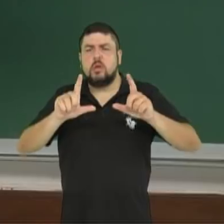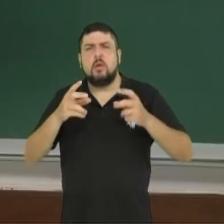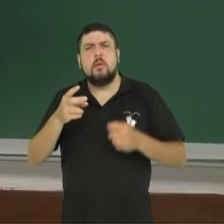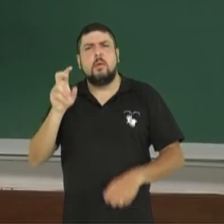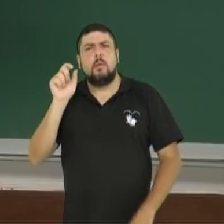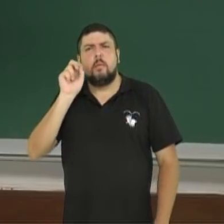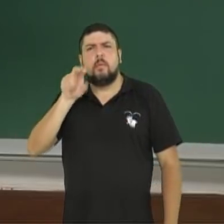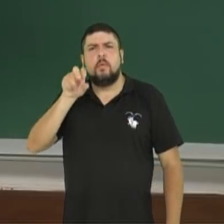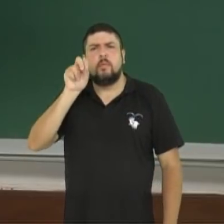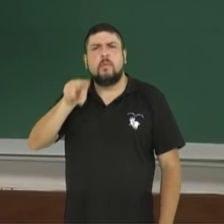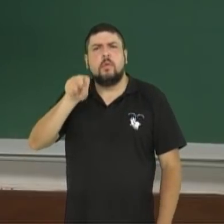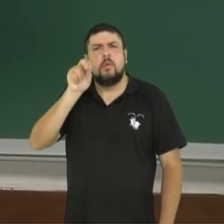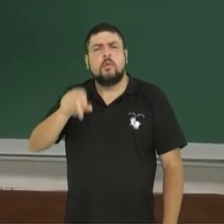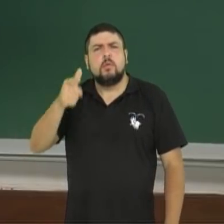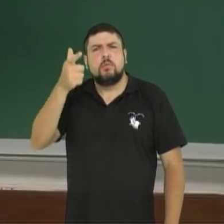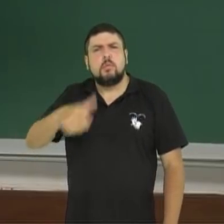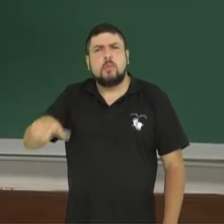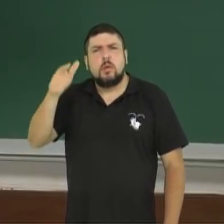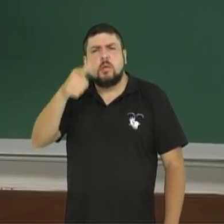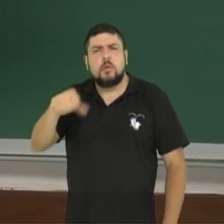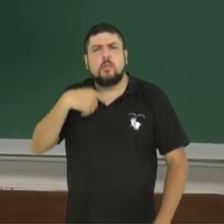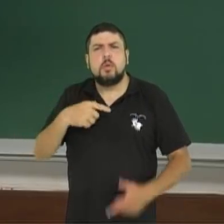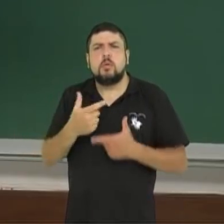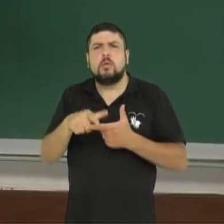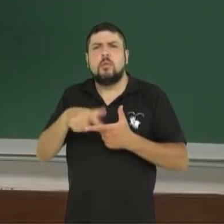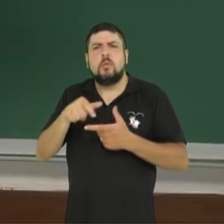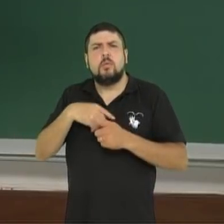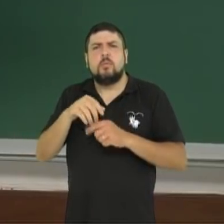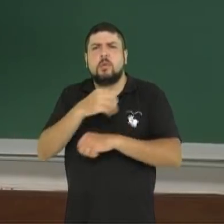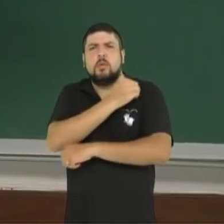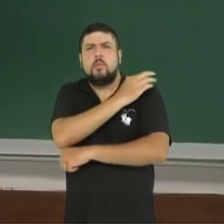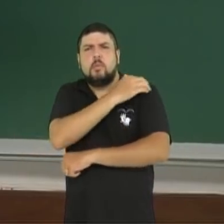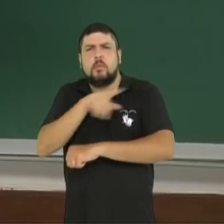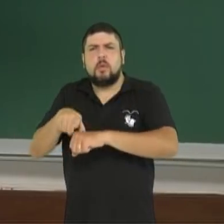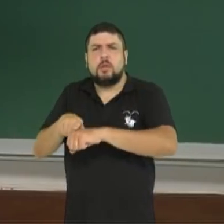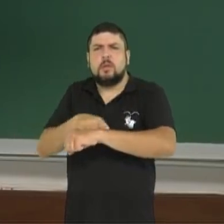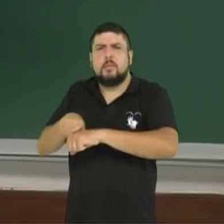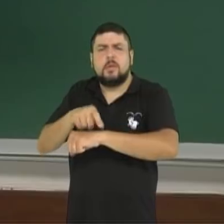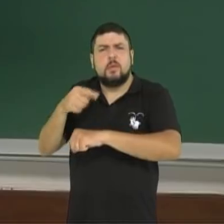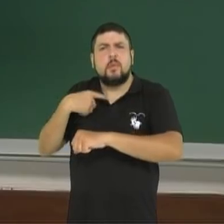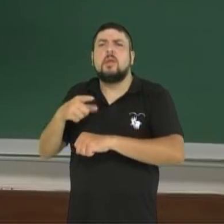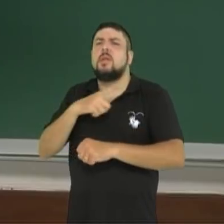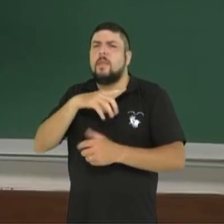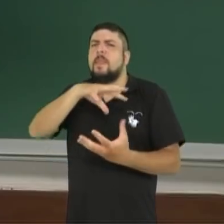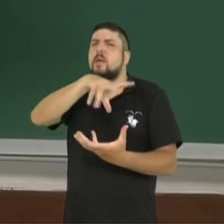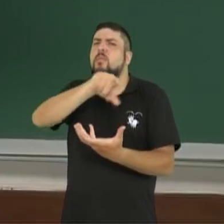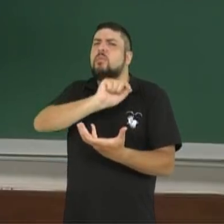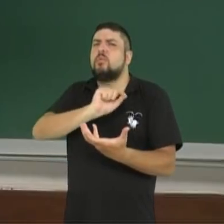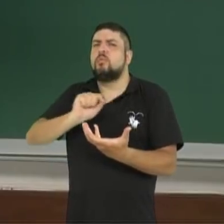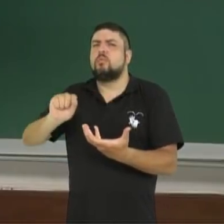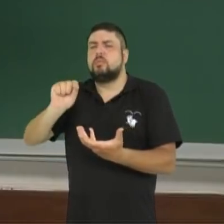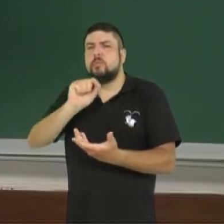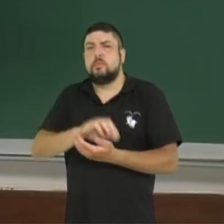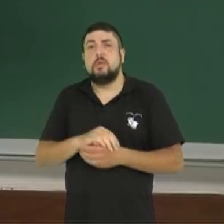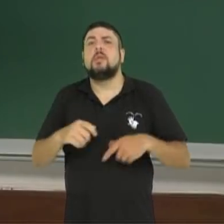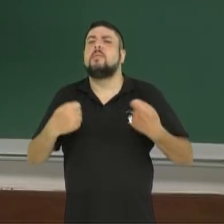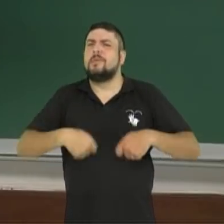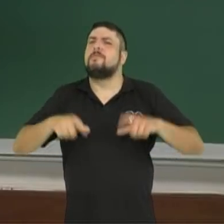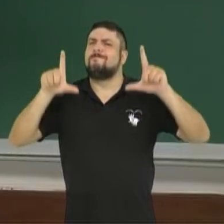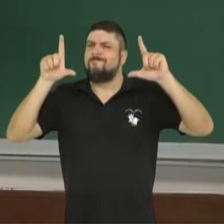racismo continua sim um problema estrutural enorme em todas as sociedades do mundo, né? Que precisa ser banido